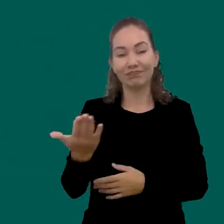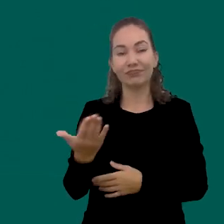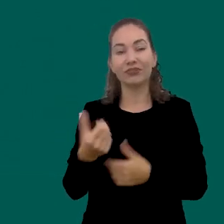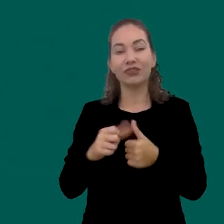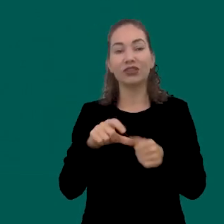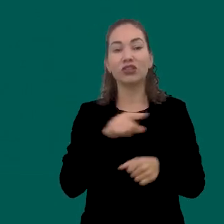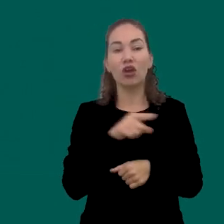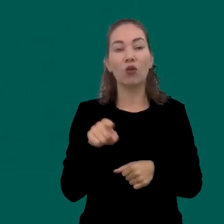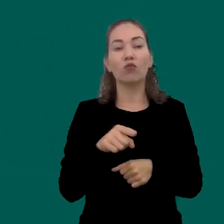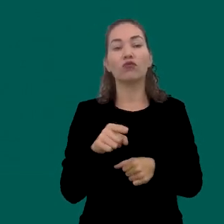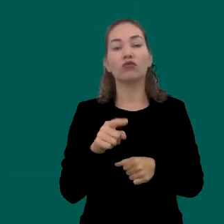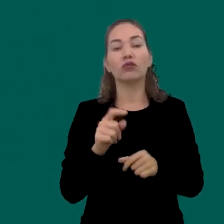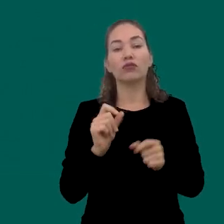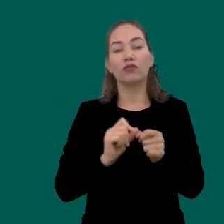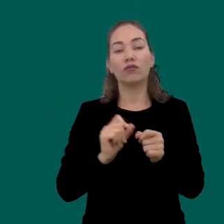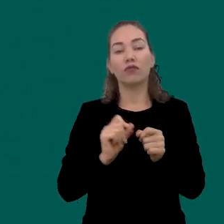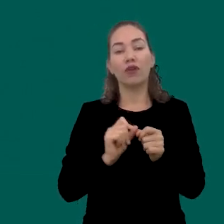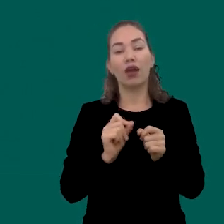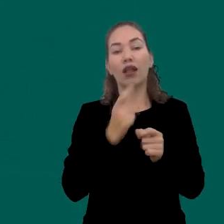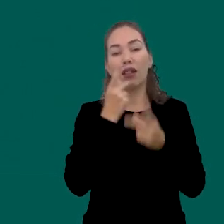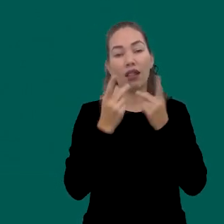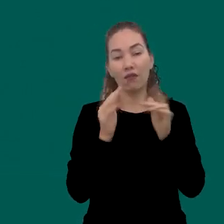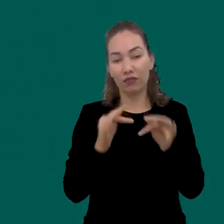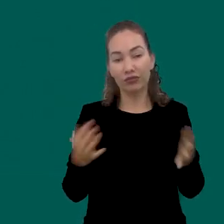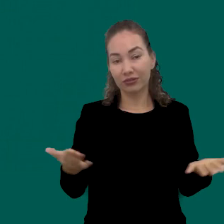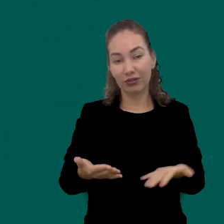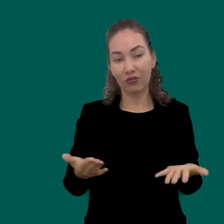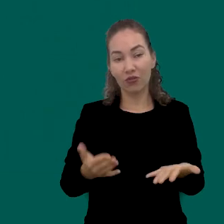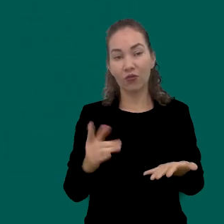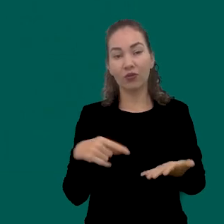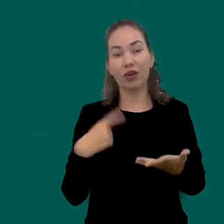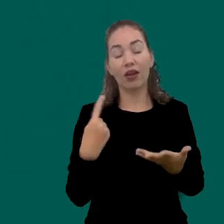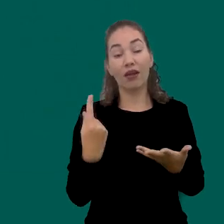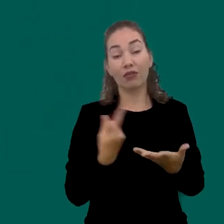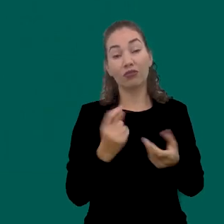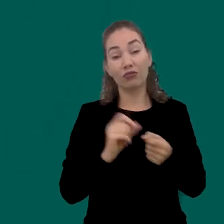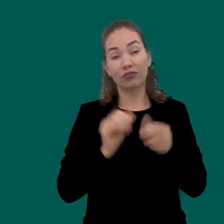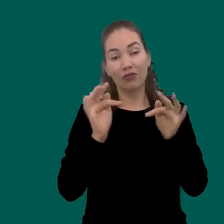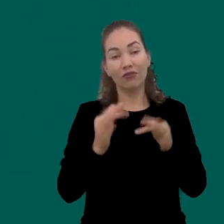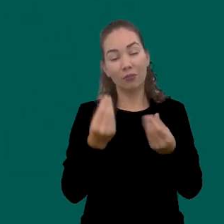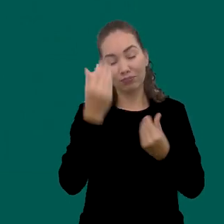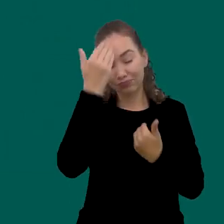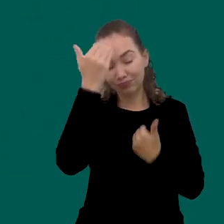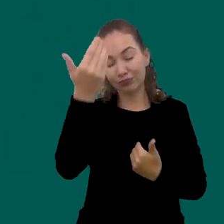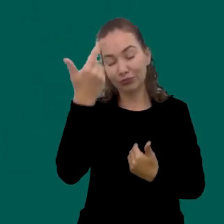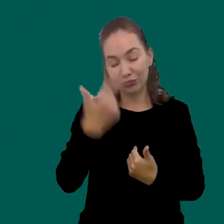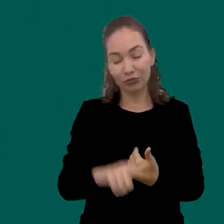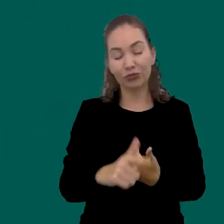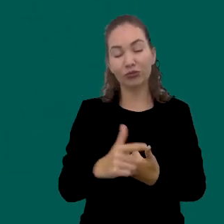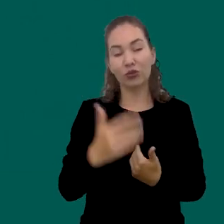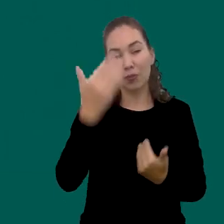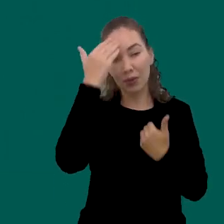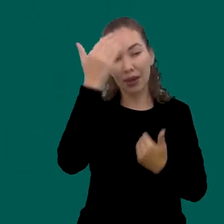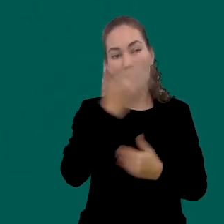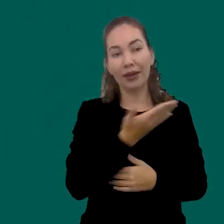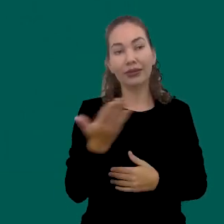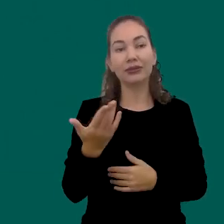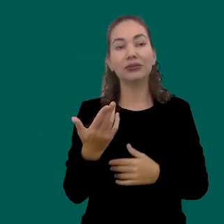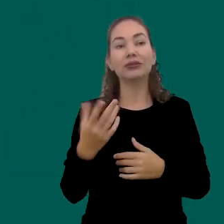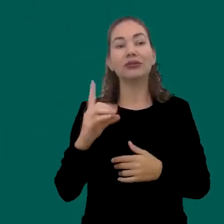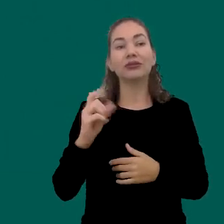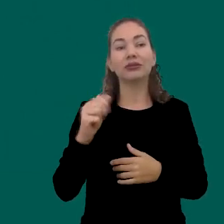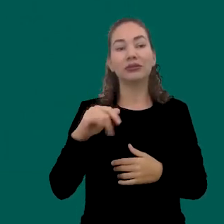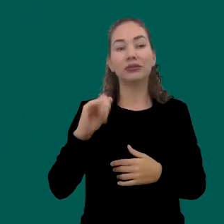para vocês fazerem as considerações finais aí e a gente vai encerrando. Muito obrigado mais uma vez. A gente agradece o Daniel,